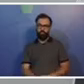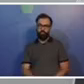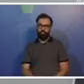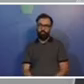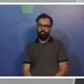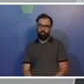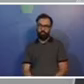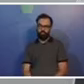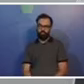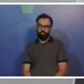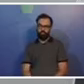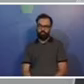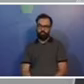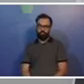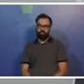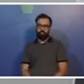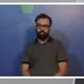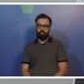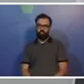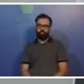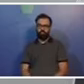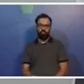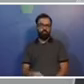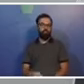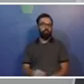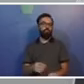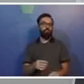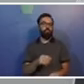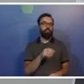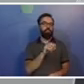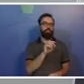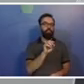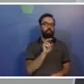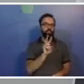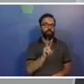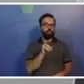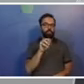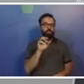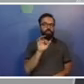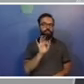7. 2, 15, mais 7,